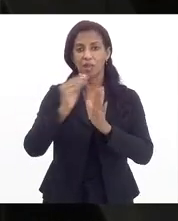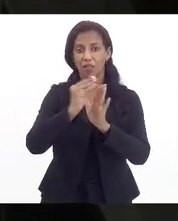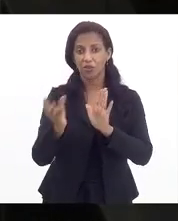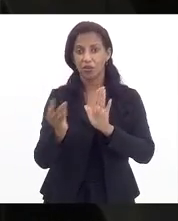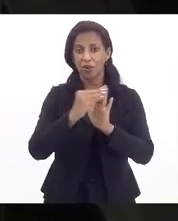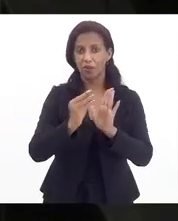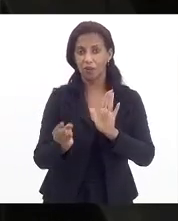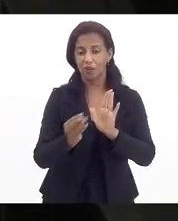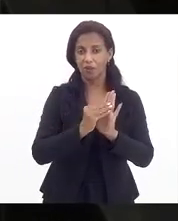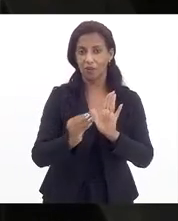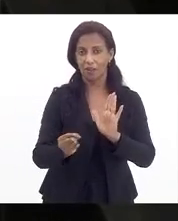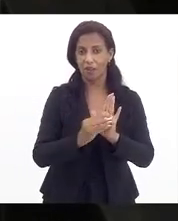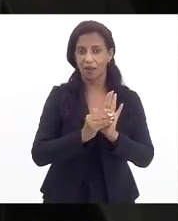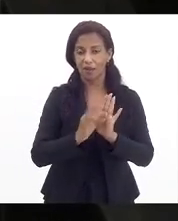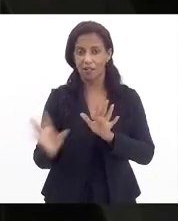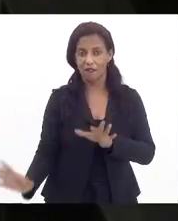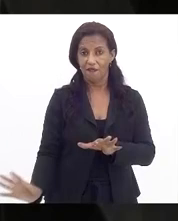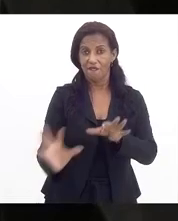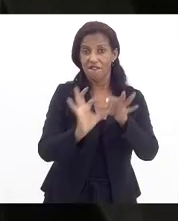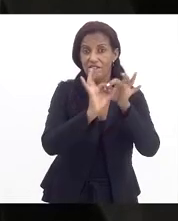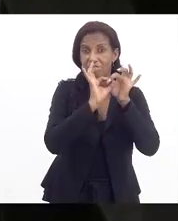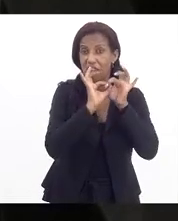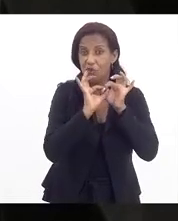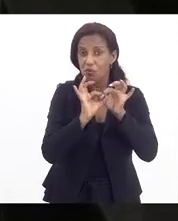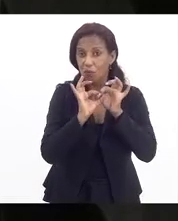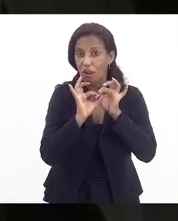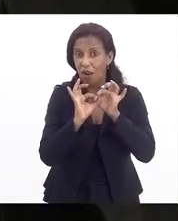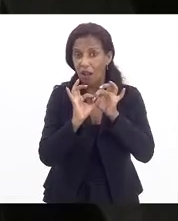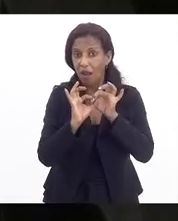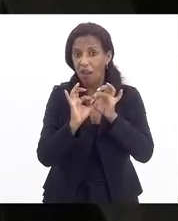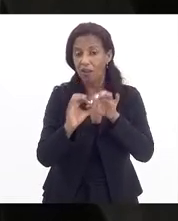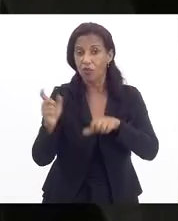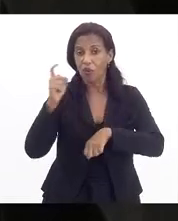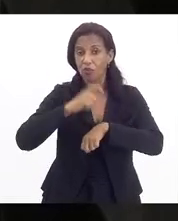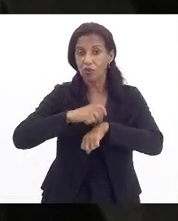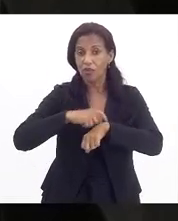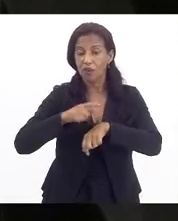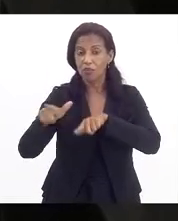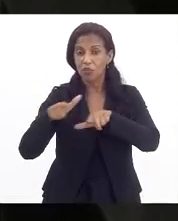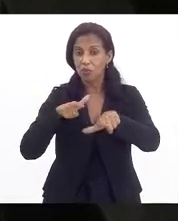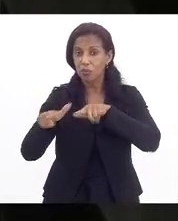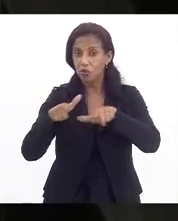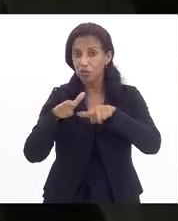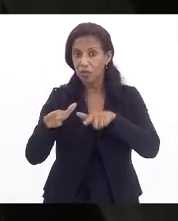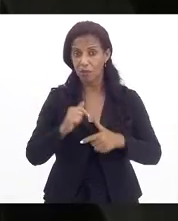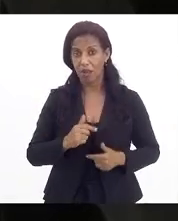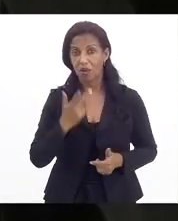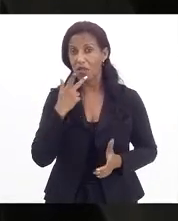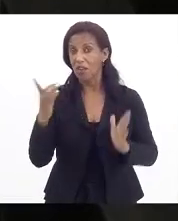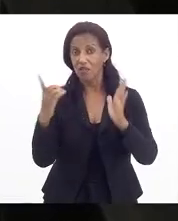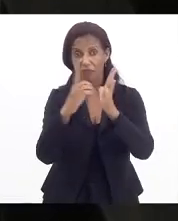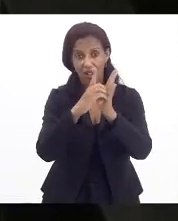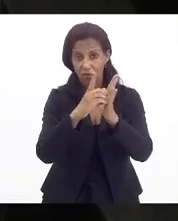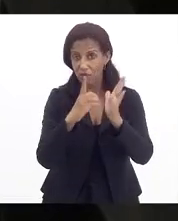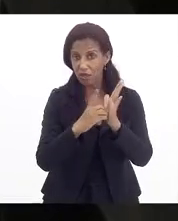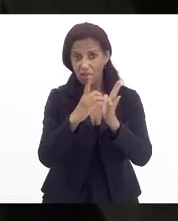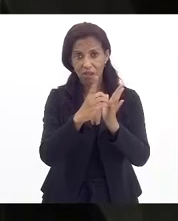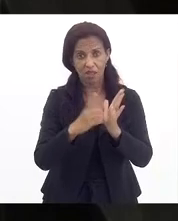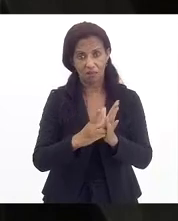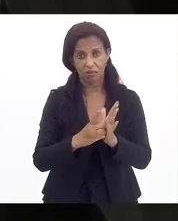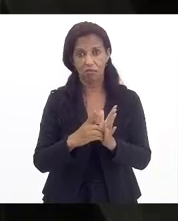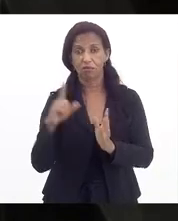remuneratórios vinculados exclusivamente ao tempo de serviço e os que dizem o decreto regulamentador